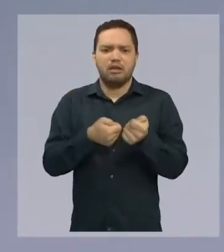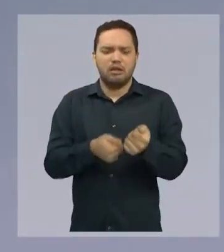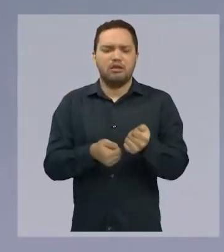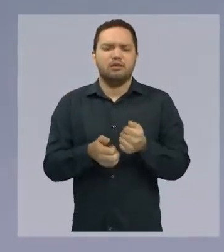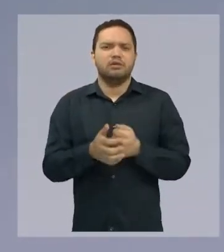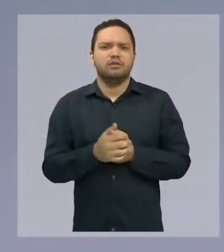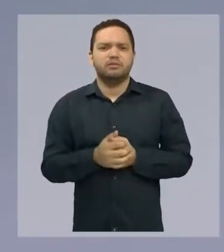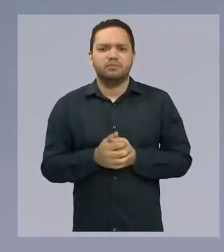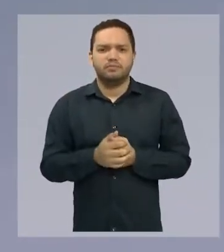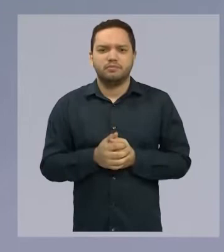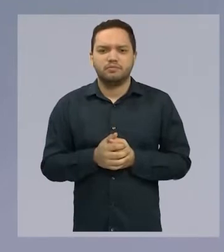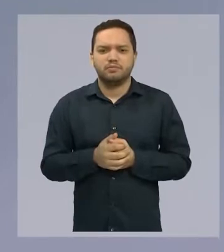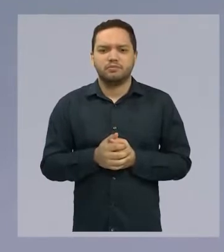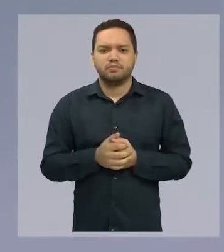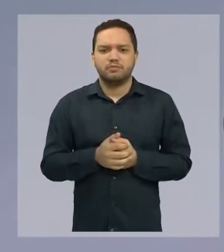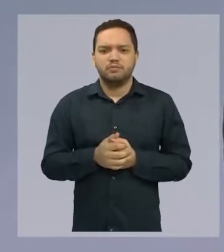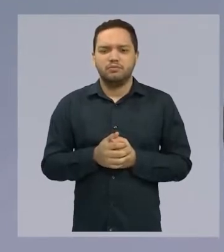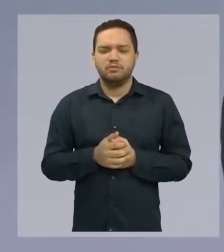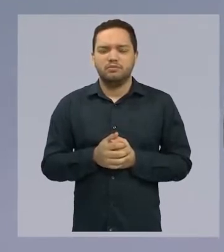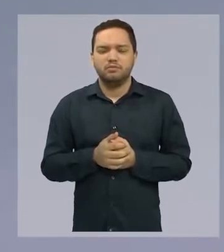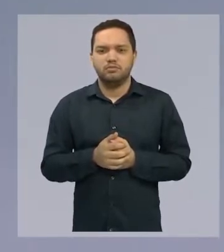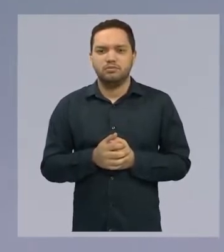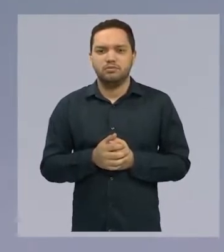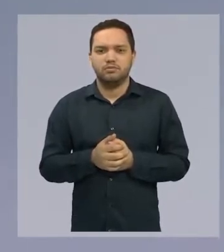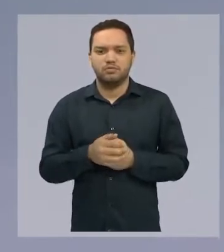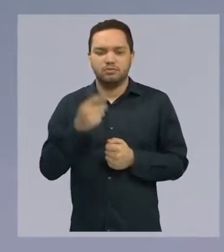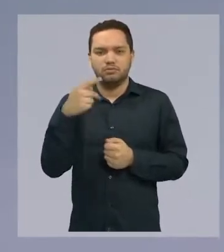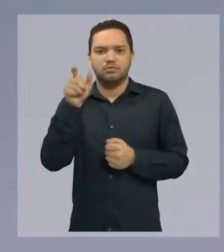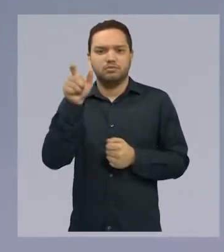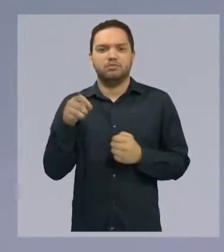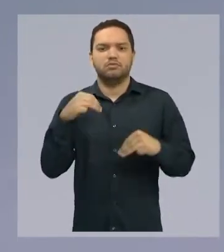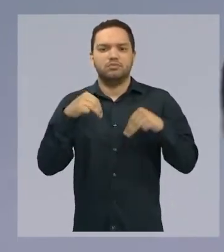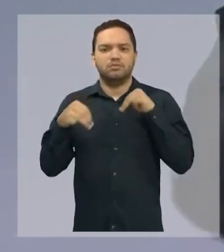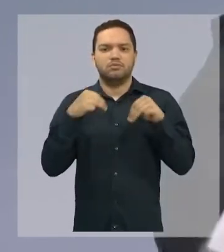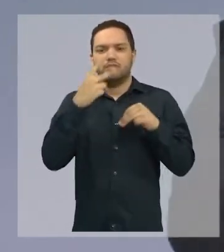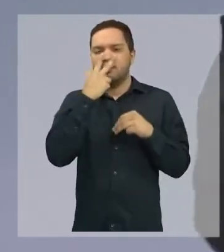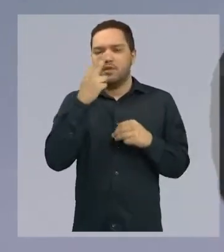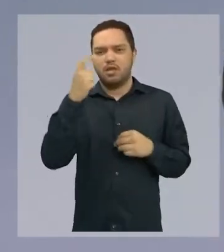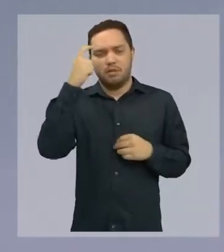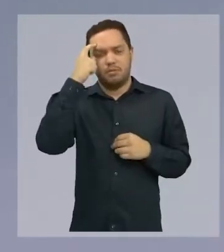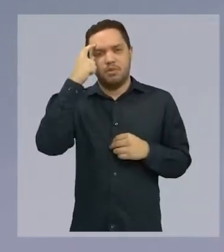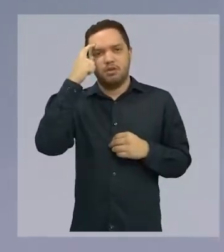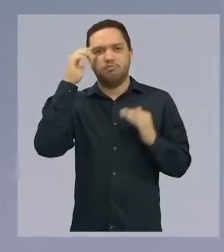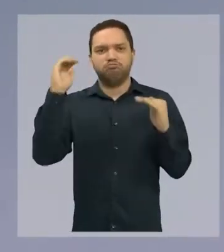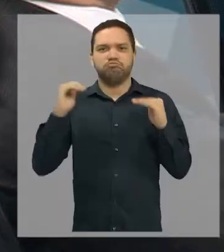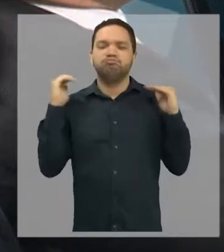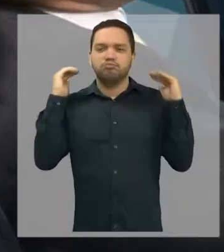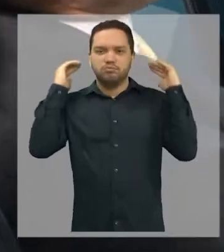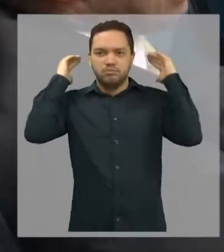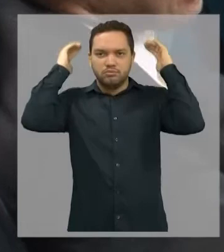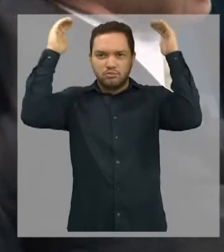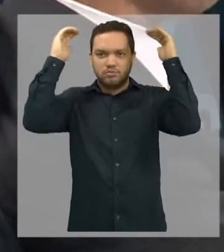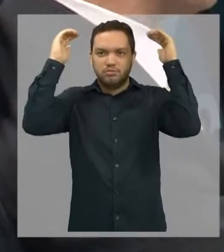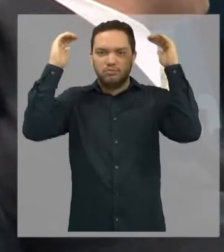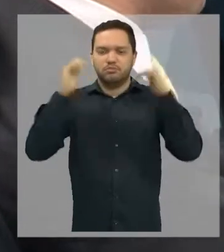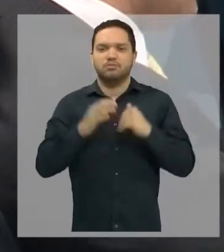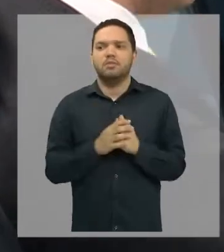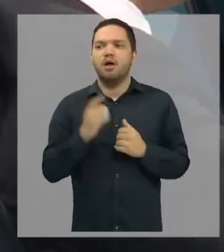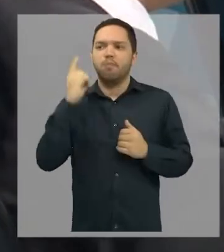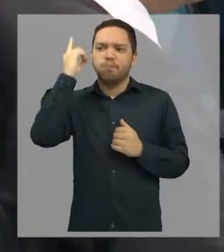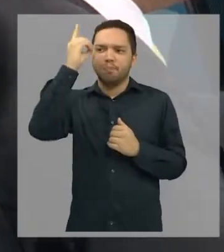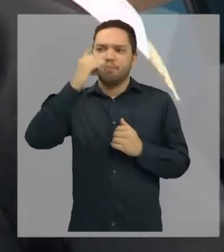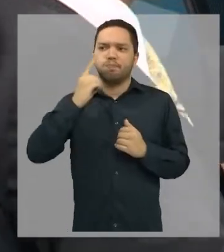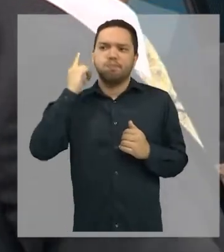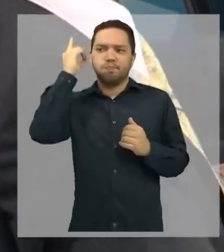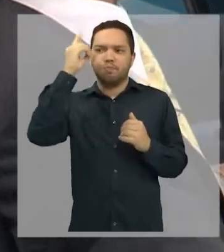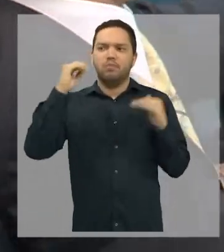esclerosada, autárquica, até a postura do ministro, ele se acha Deus. Ele tem certeza. Desembargador, que é um negócio,